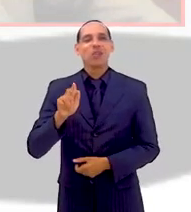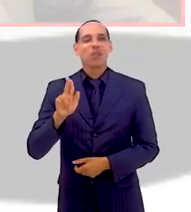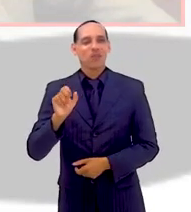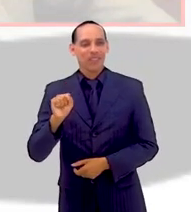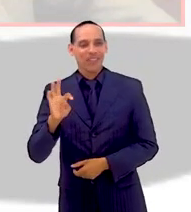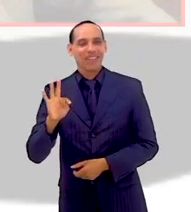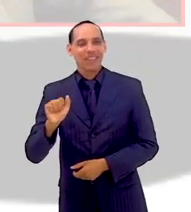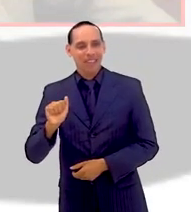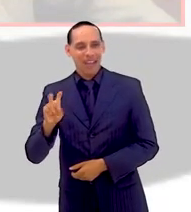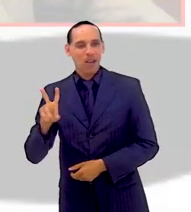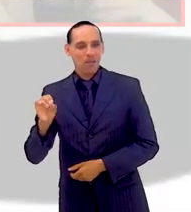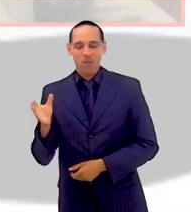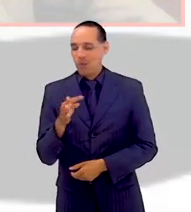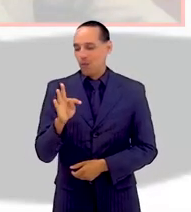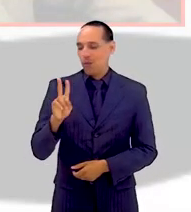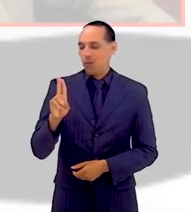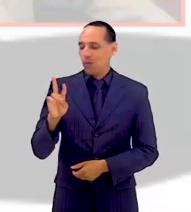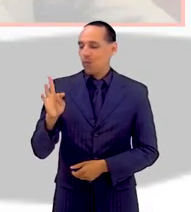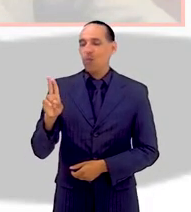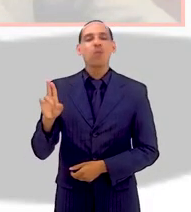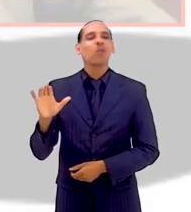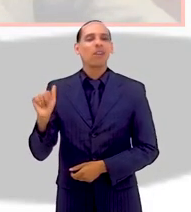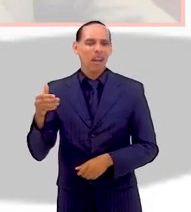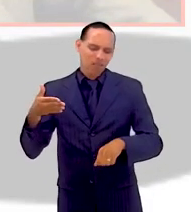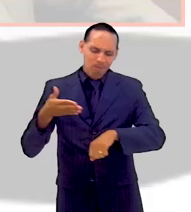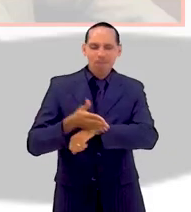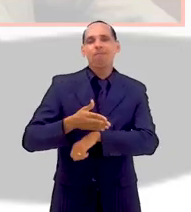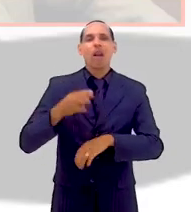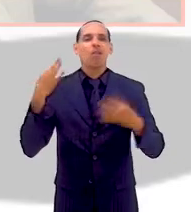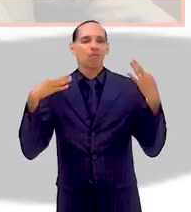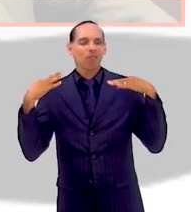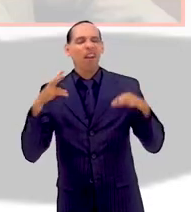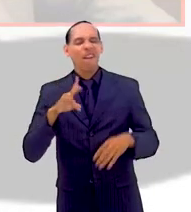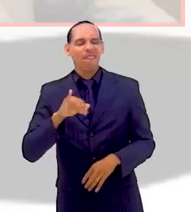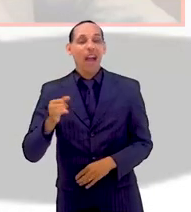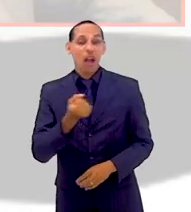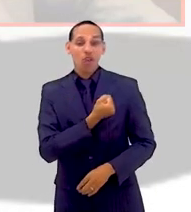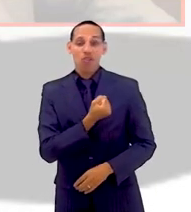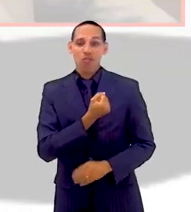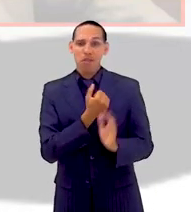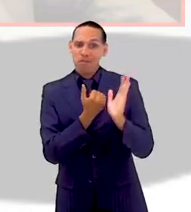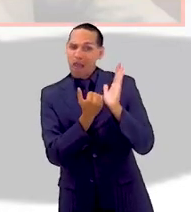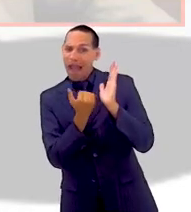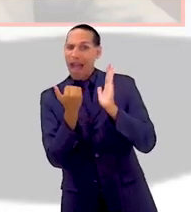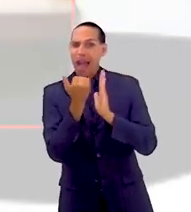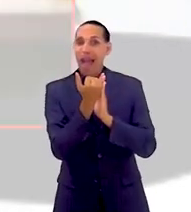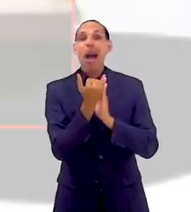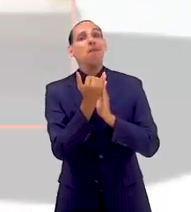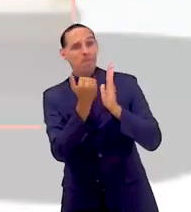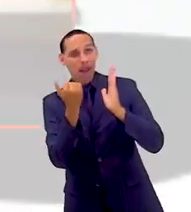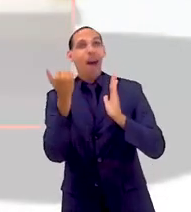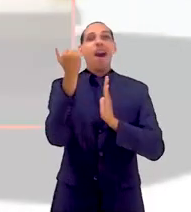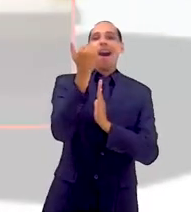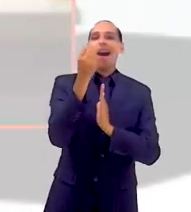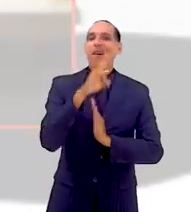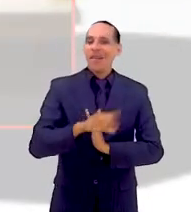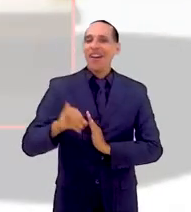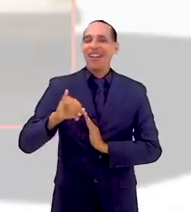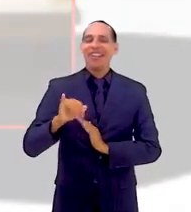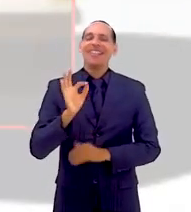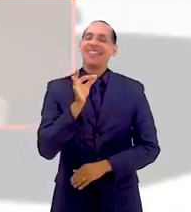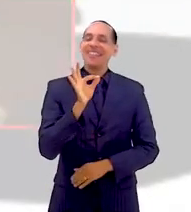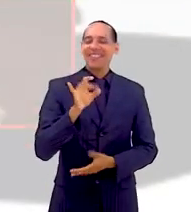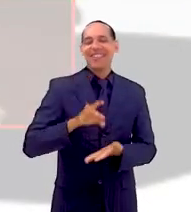Gustavo Tutuca, que a gente tem certeza que vai fazer uma intervenção no turismo, botar esses números que já estão grandes ainda mais para cima, não é?